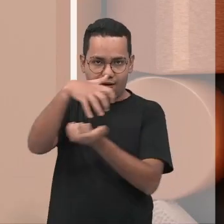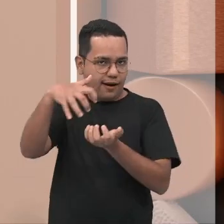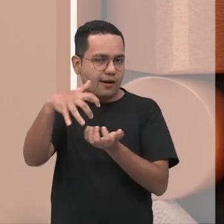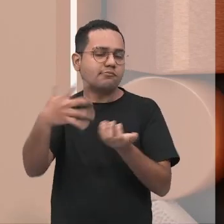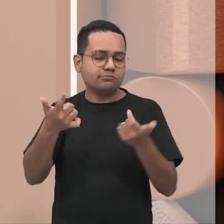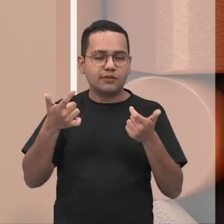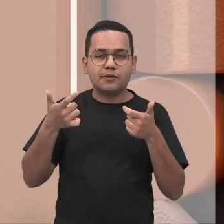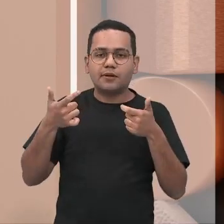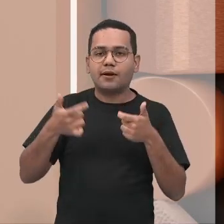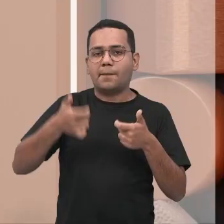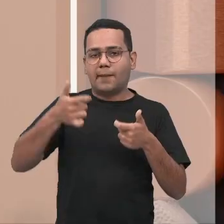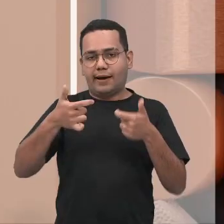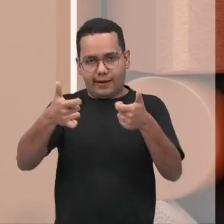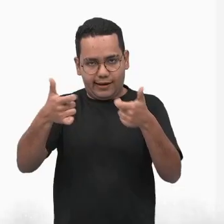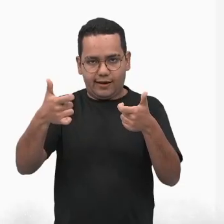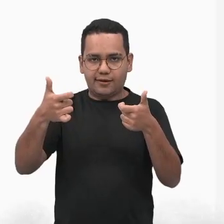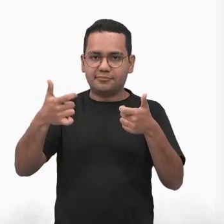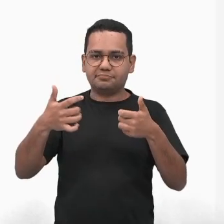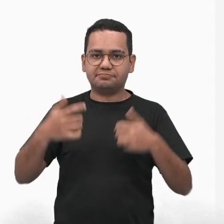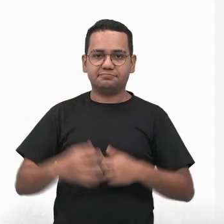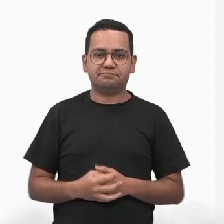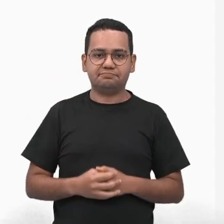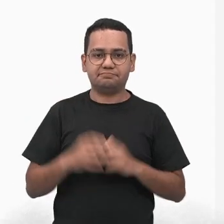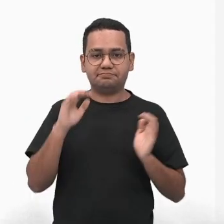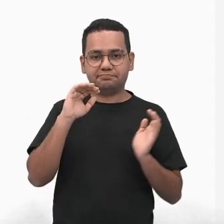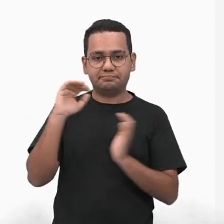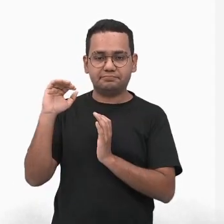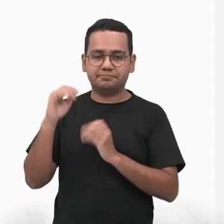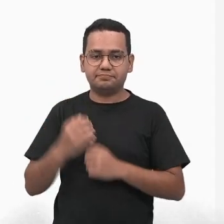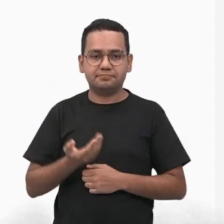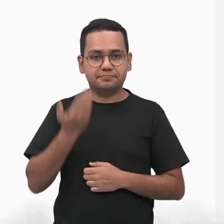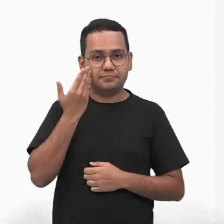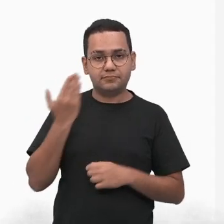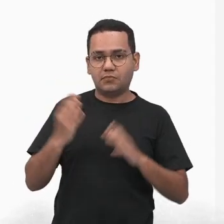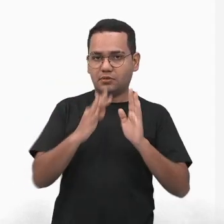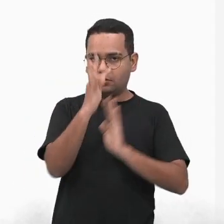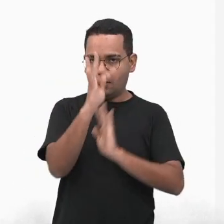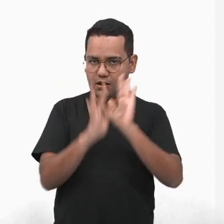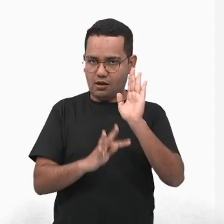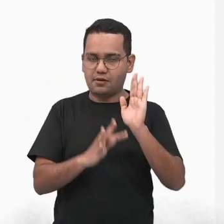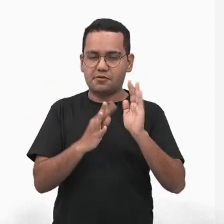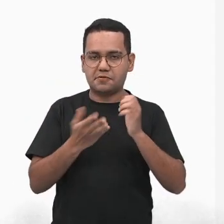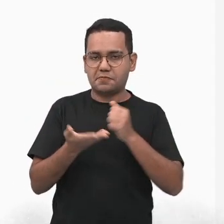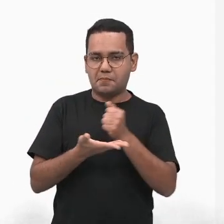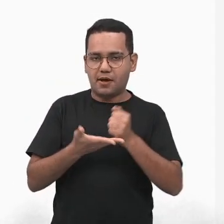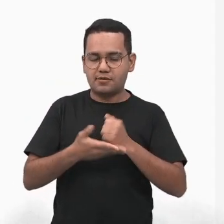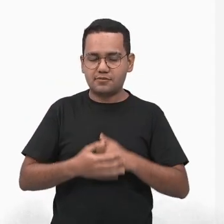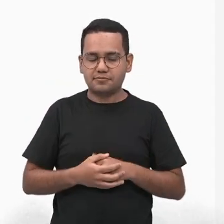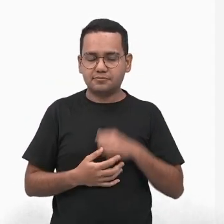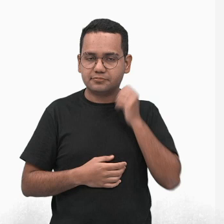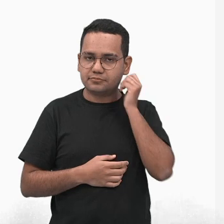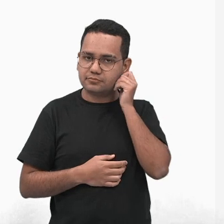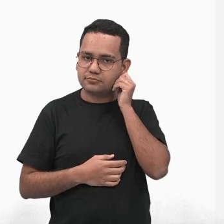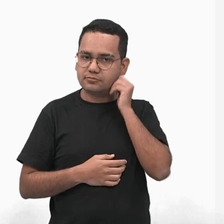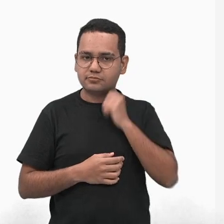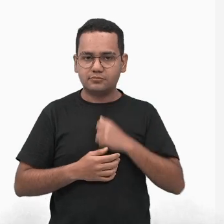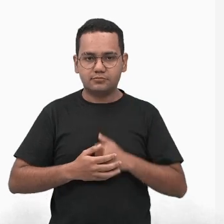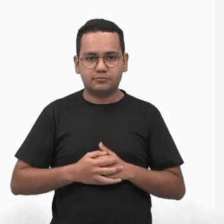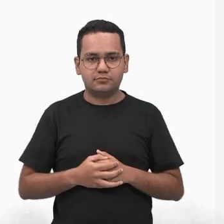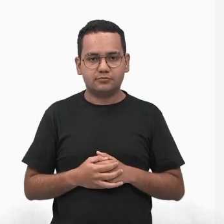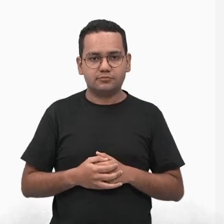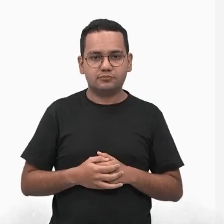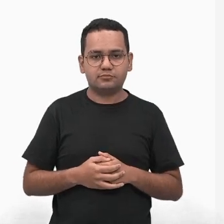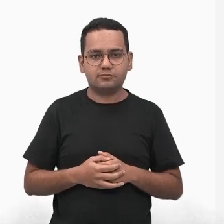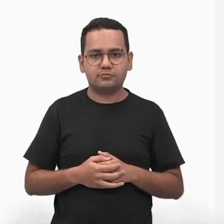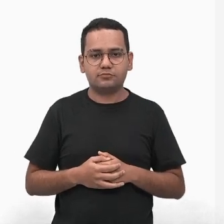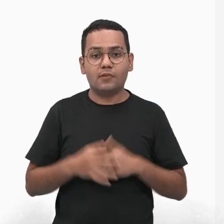Grande Guerra. Vamos ao texto, vamos dar uma lida para ver o que ele fala pra gente, que nos traz de informação. Vamos lá. A mãe de todas as